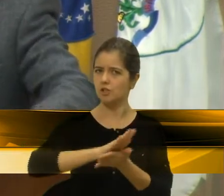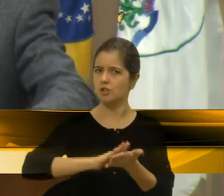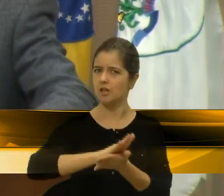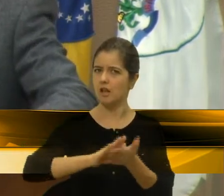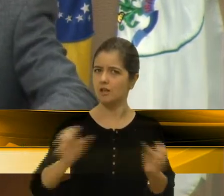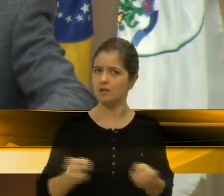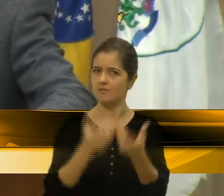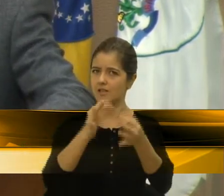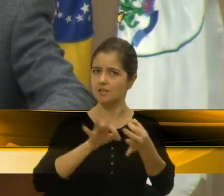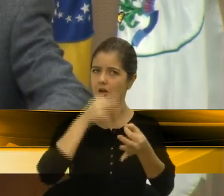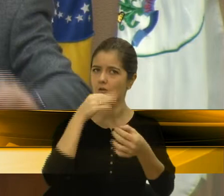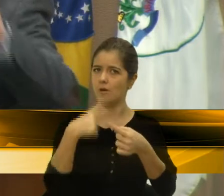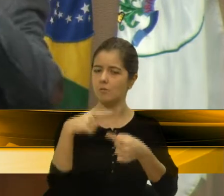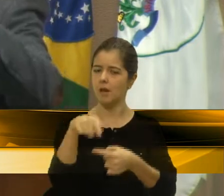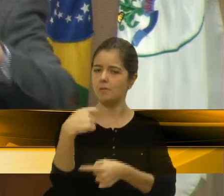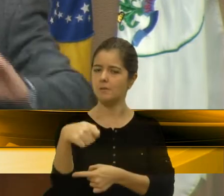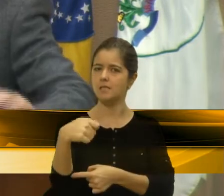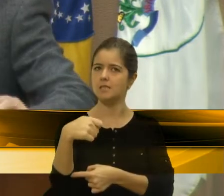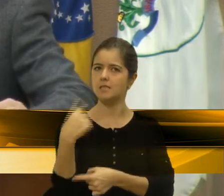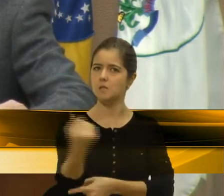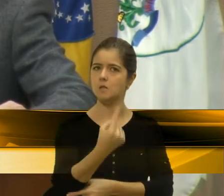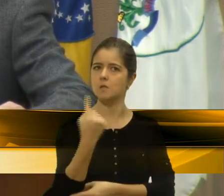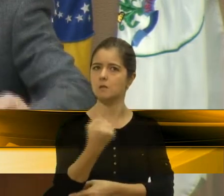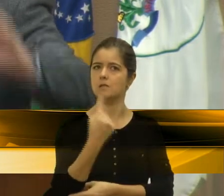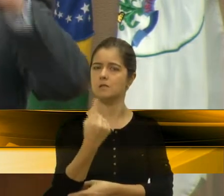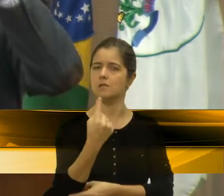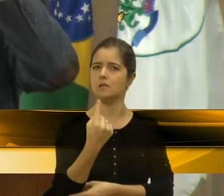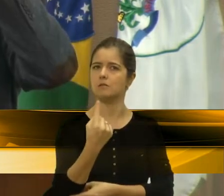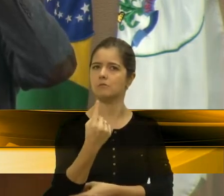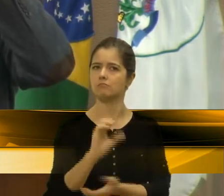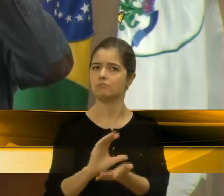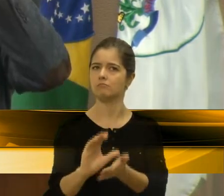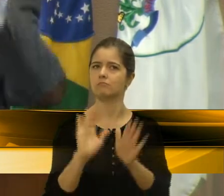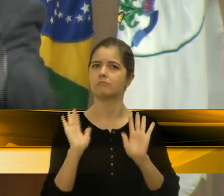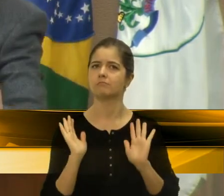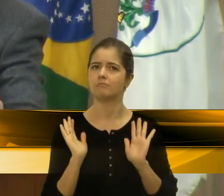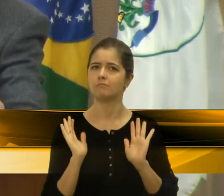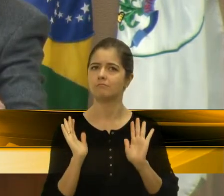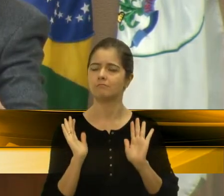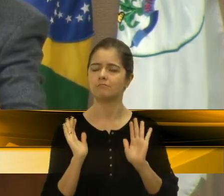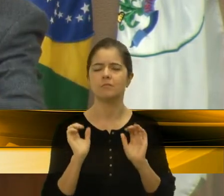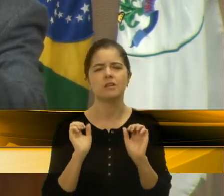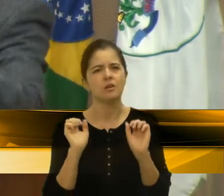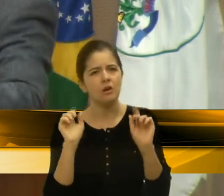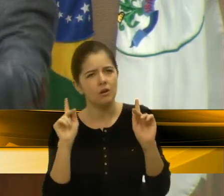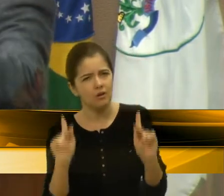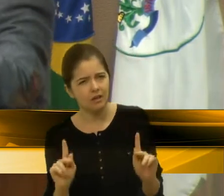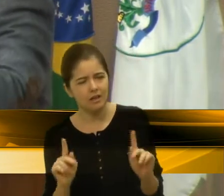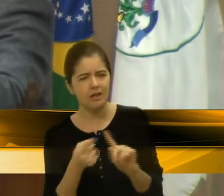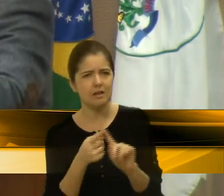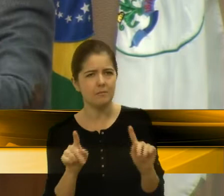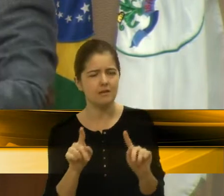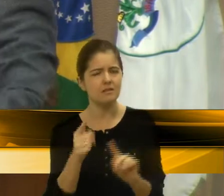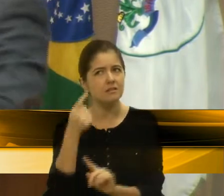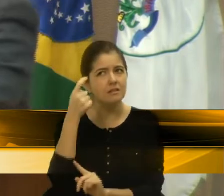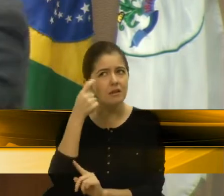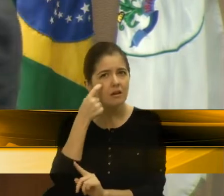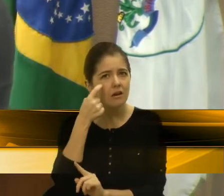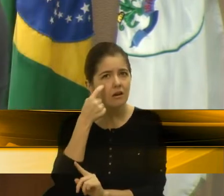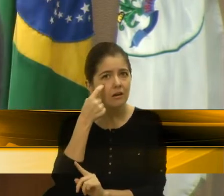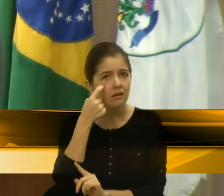autossustentável. Pois muito bem. Vejam o que é a criatividade